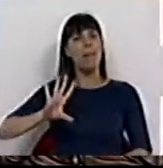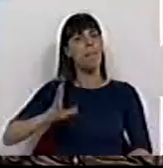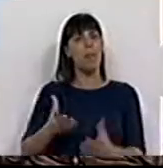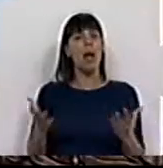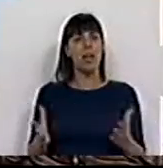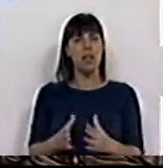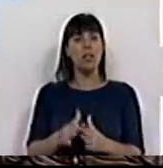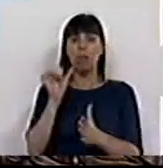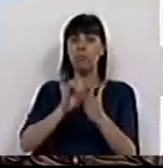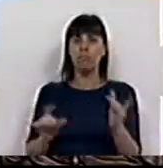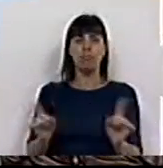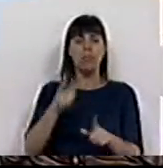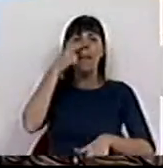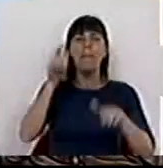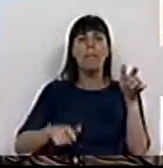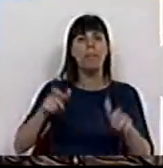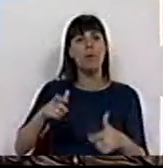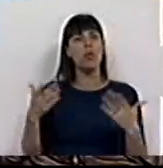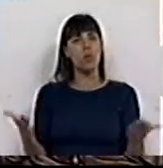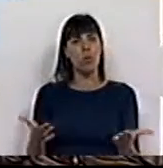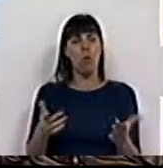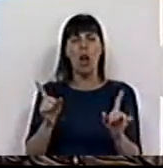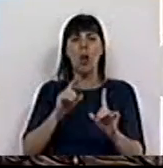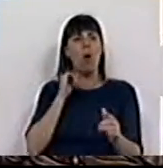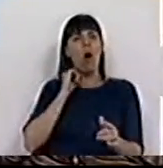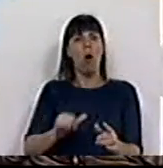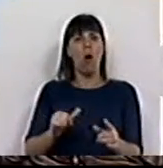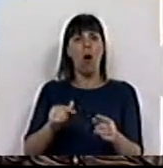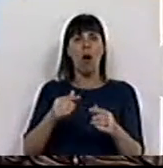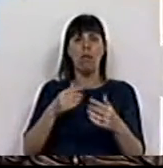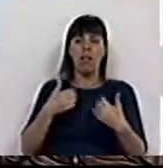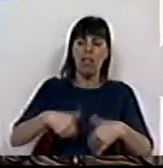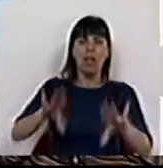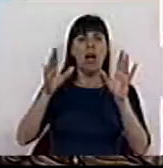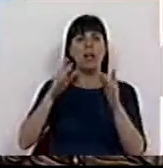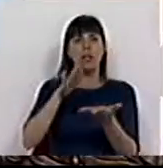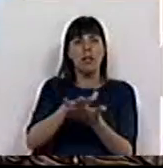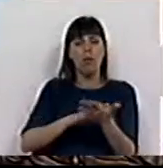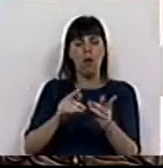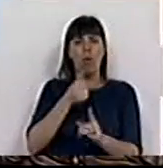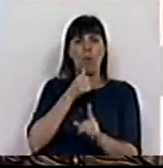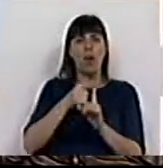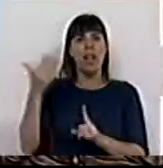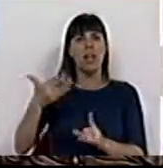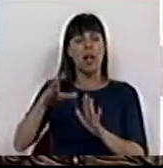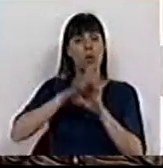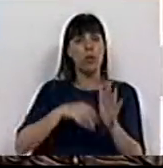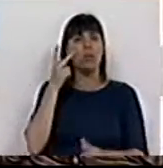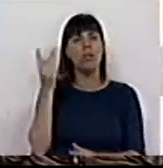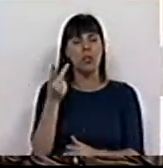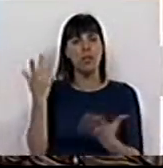país, não desistir das pessoas, não permitir a terraplanagem dos mais básicos direitos e condições de